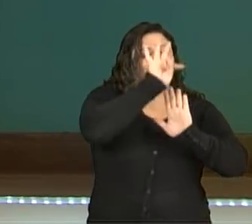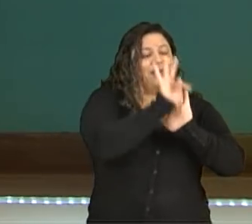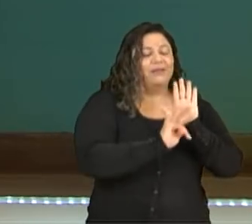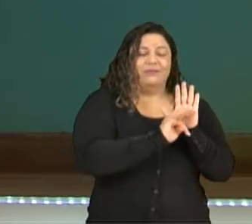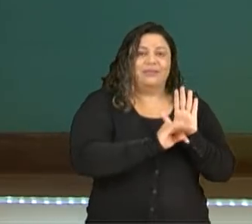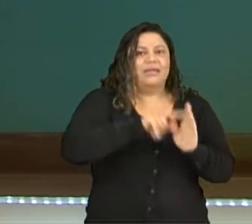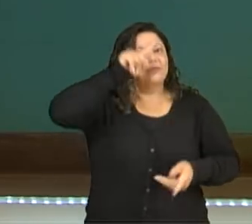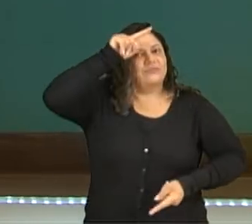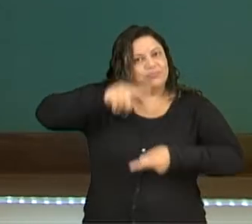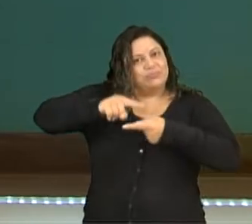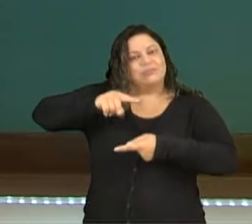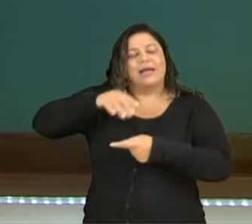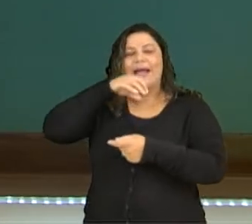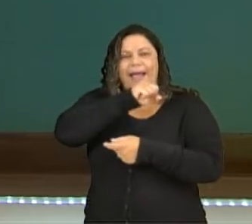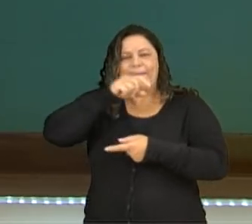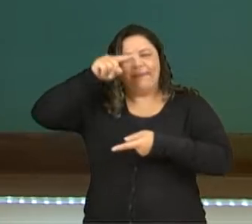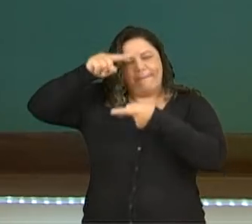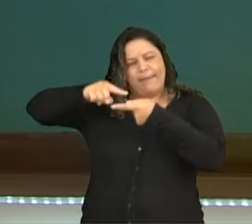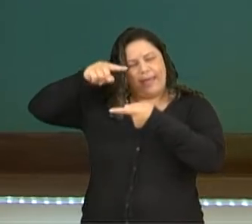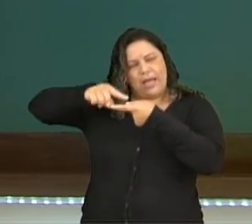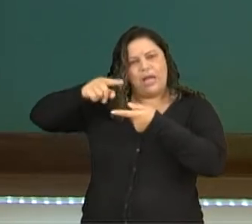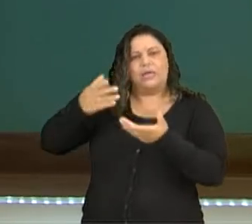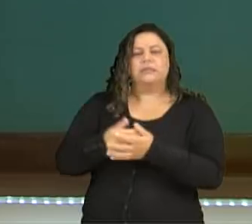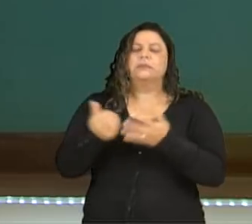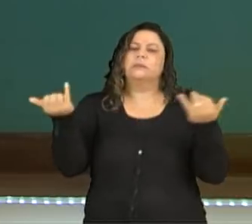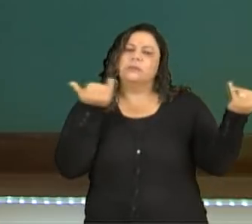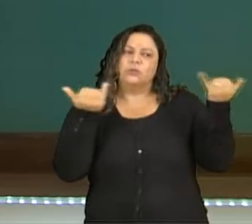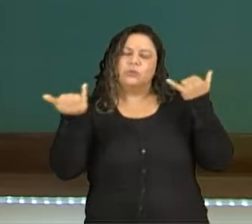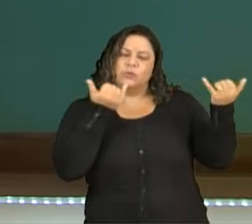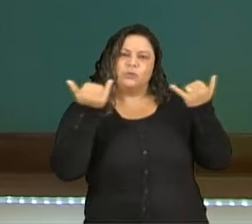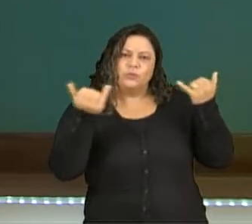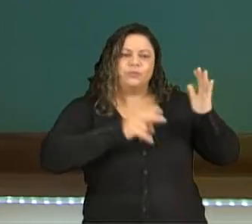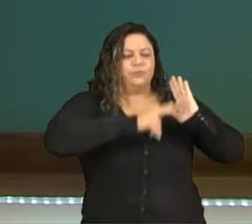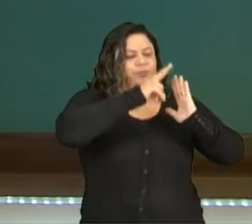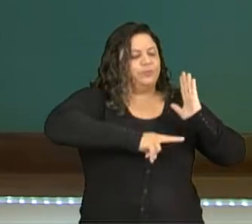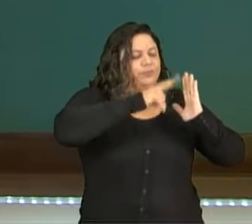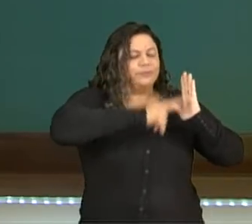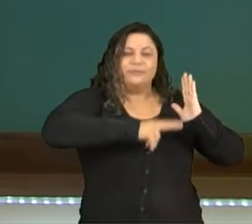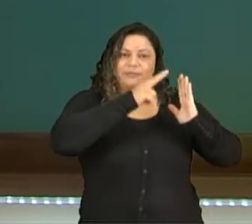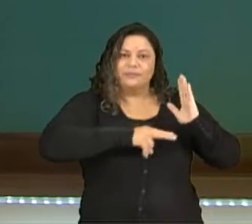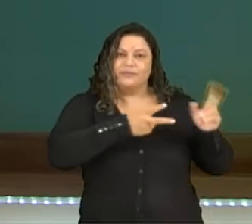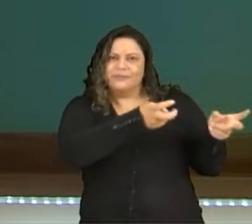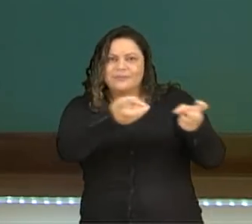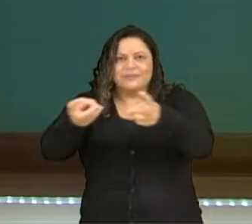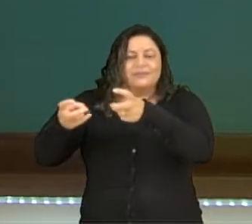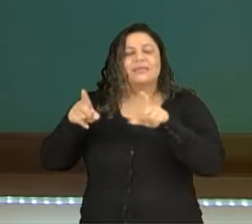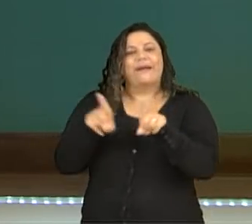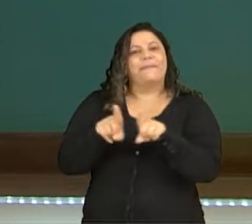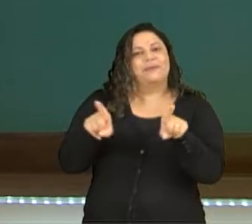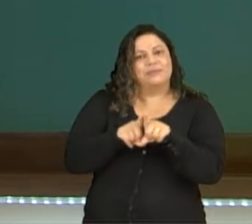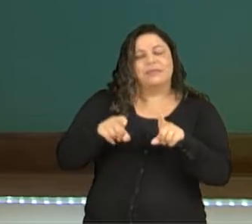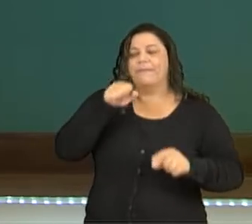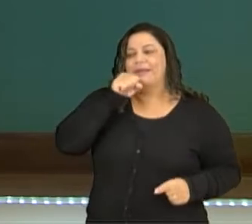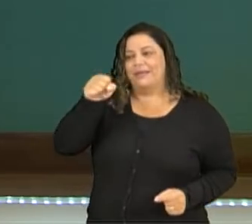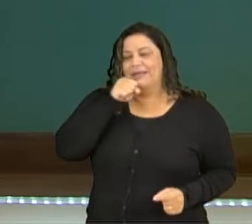curto, breve e tem o intuito de informar o leitor. Percebemos também que a